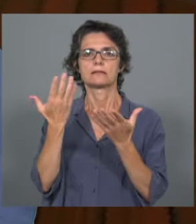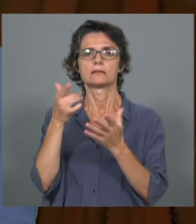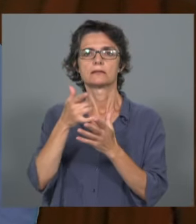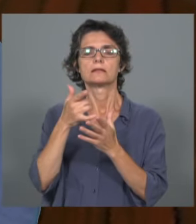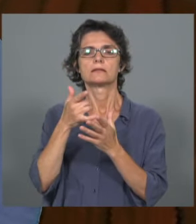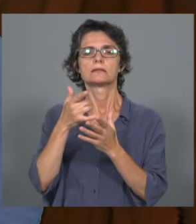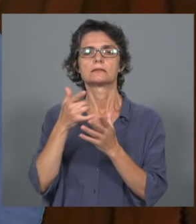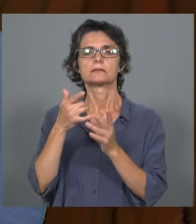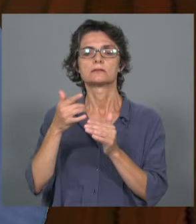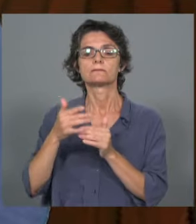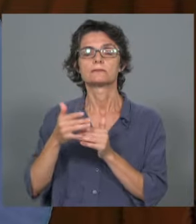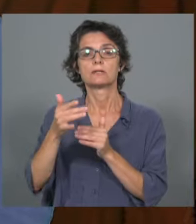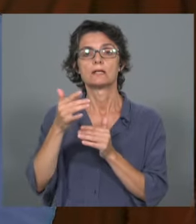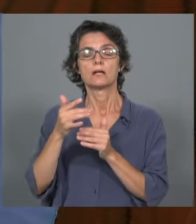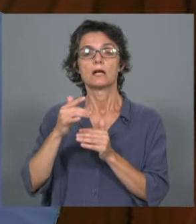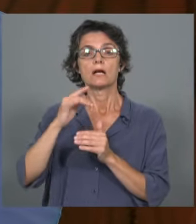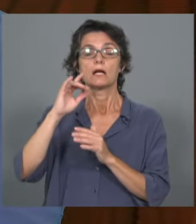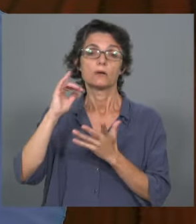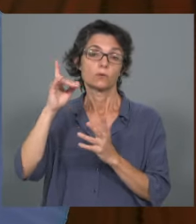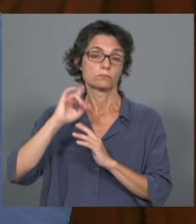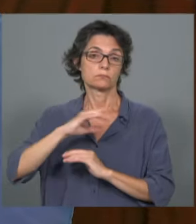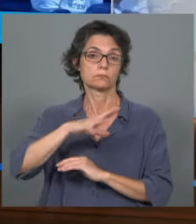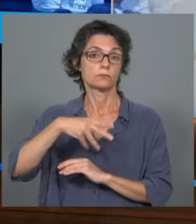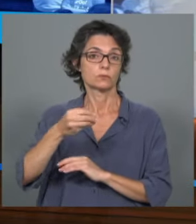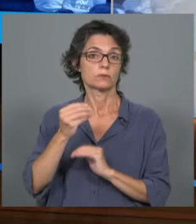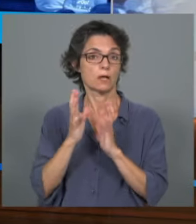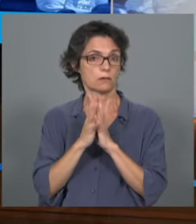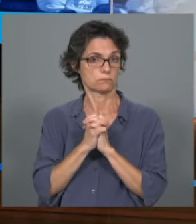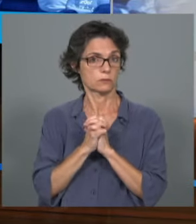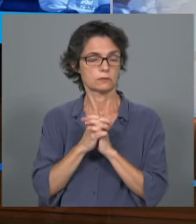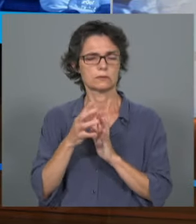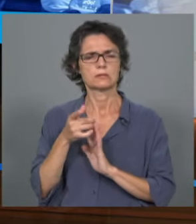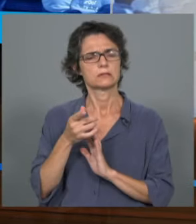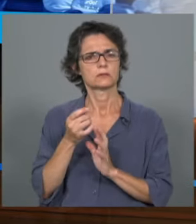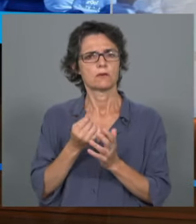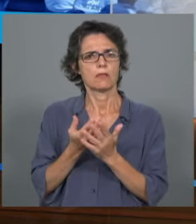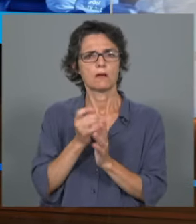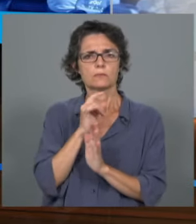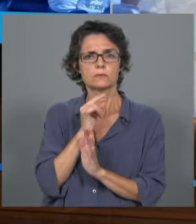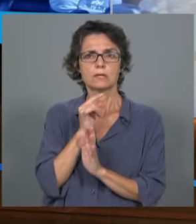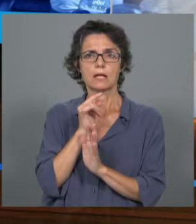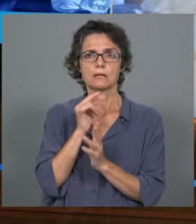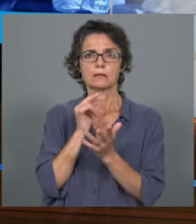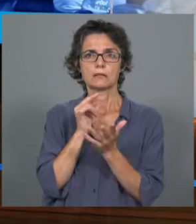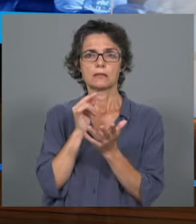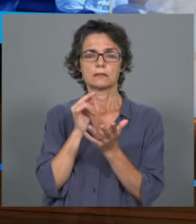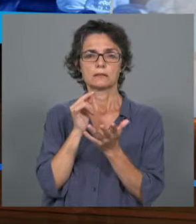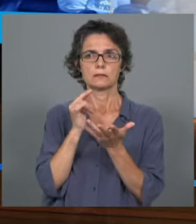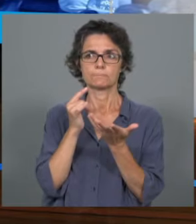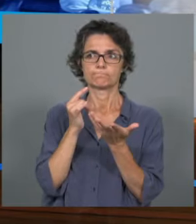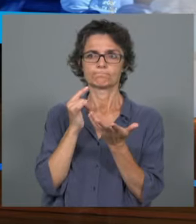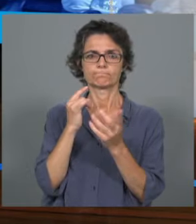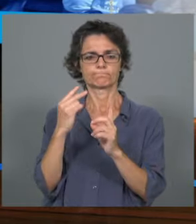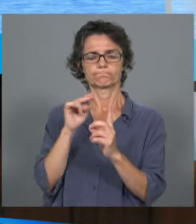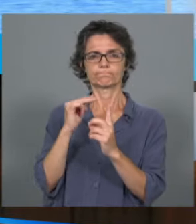poucos dias com este Dia Mundial de Oração, mas é uma oportunidade para olhar de uma forma especial esta casa